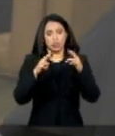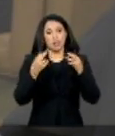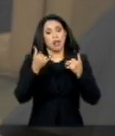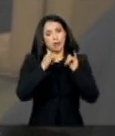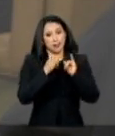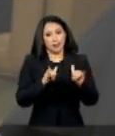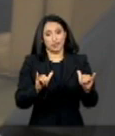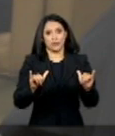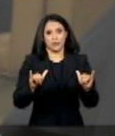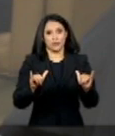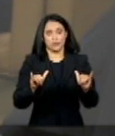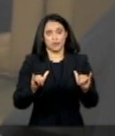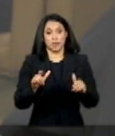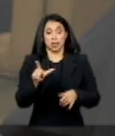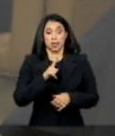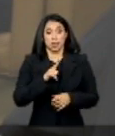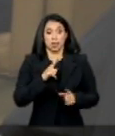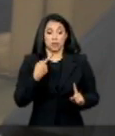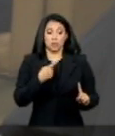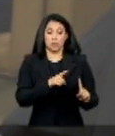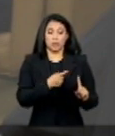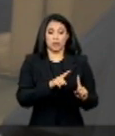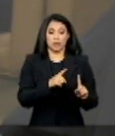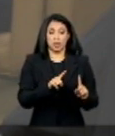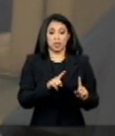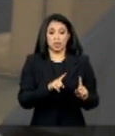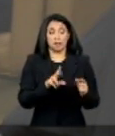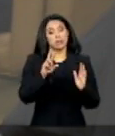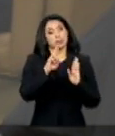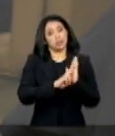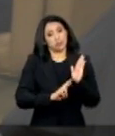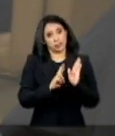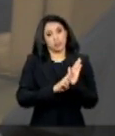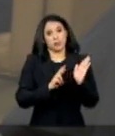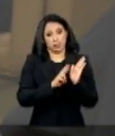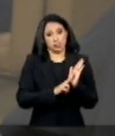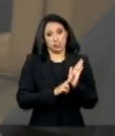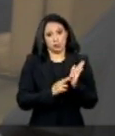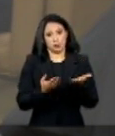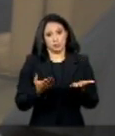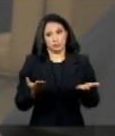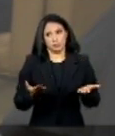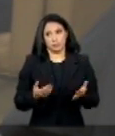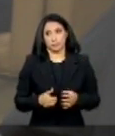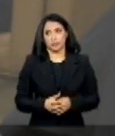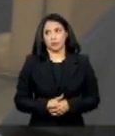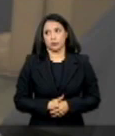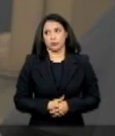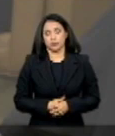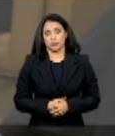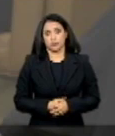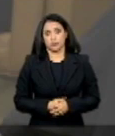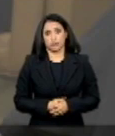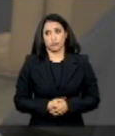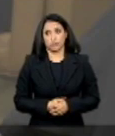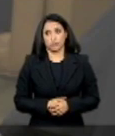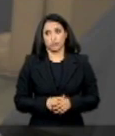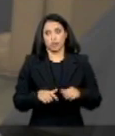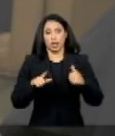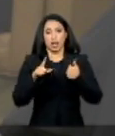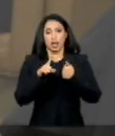enfim é uma provocação de uma estabilidade normativa senhores diz o artigo 21